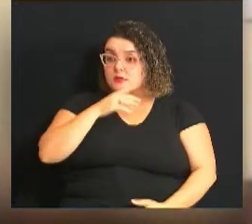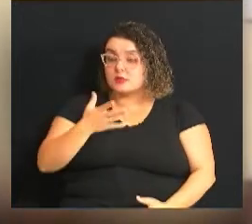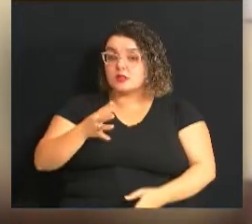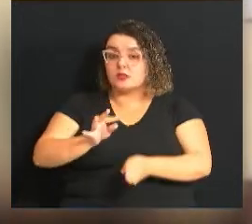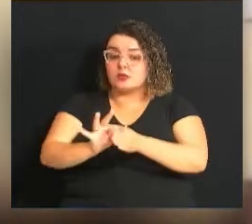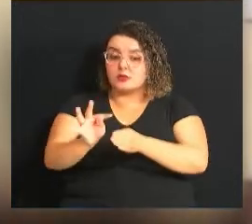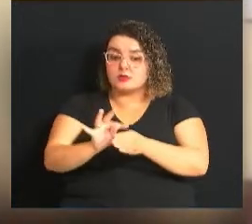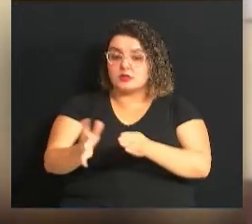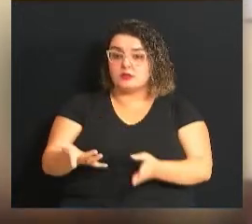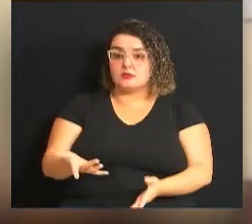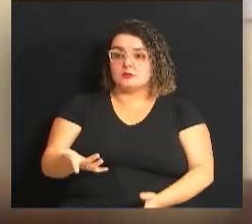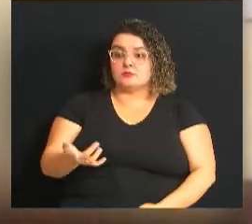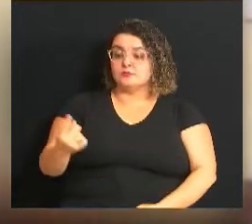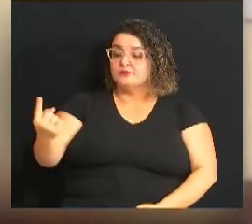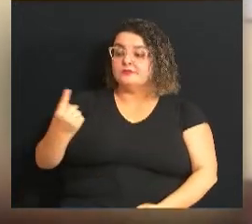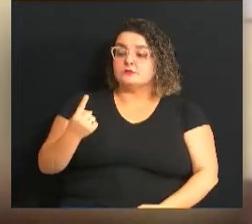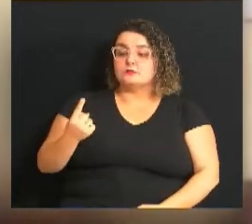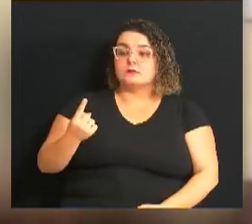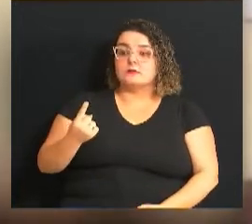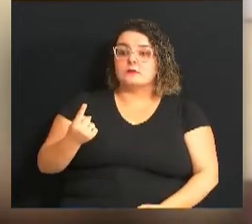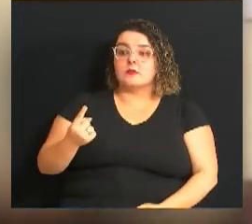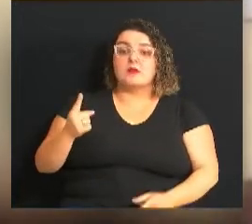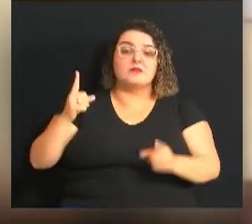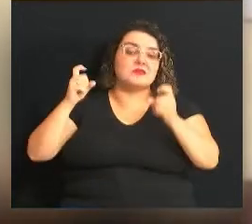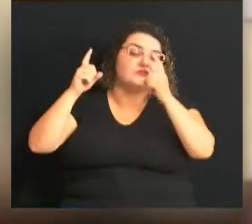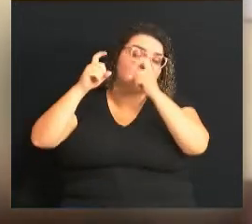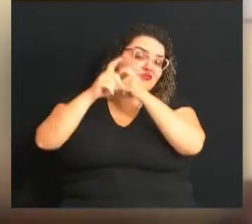Tutelar, e elas falavam da dificuldade de